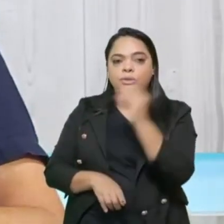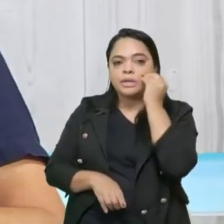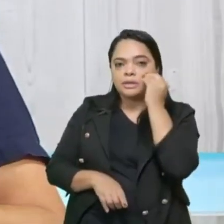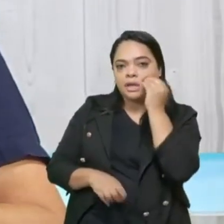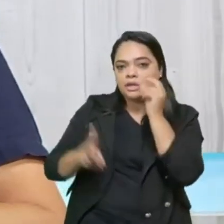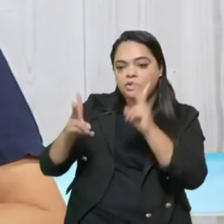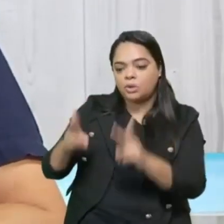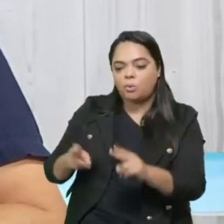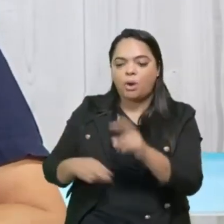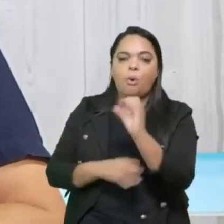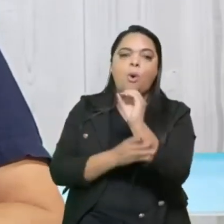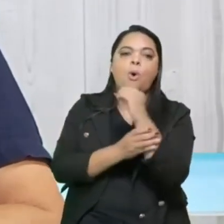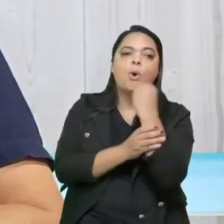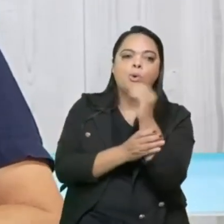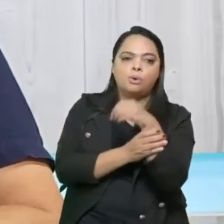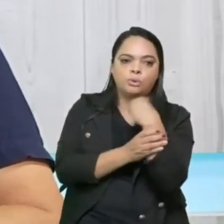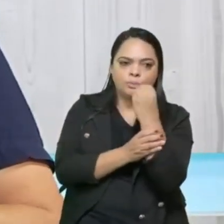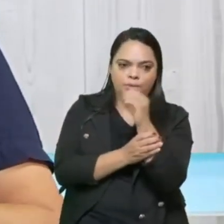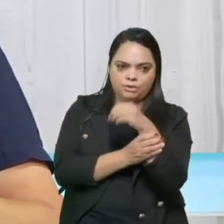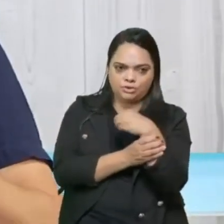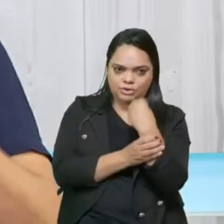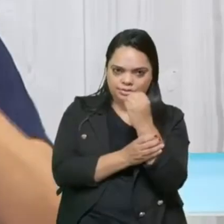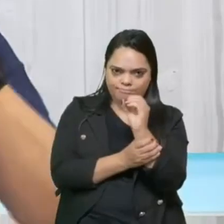da ortopedia para fazer esse tipo de avaliação.